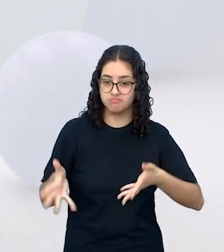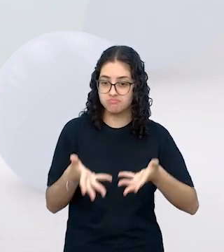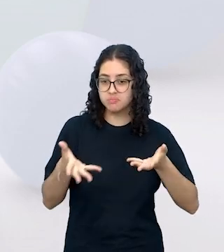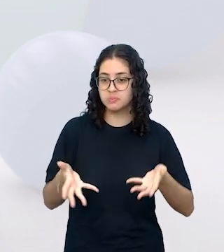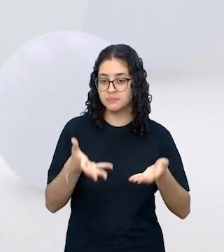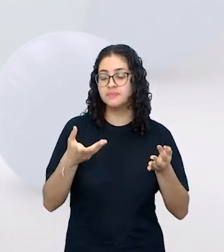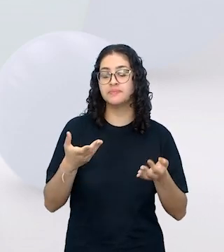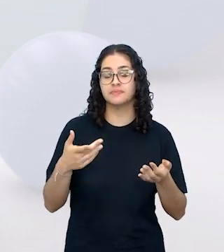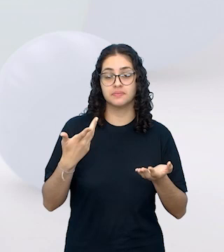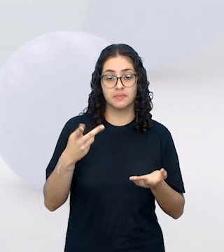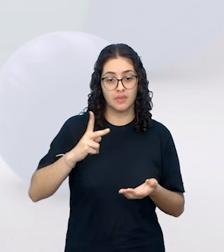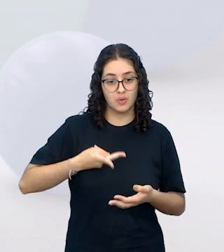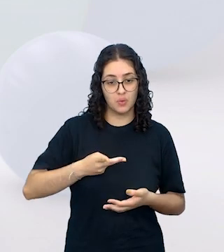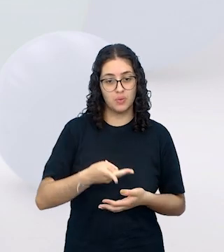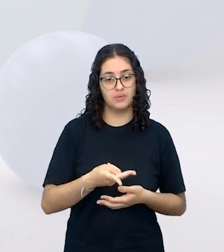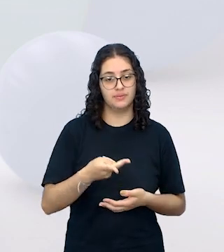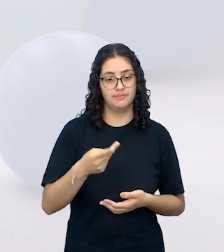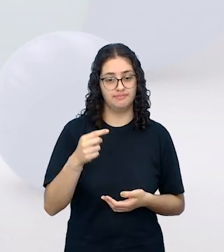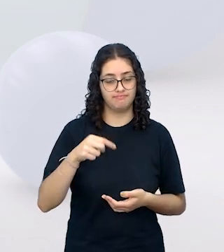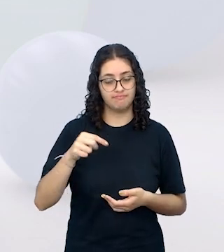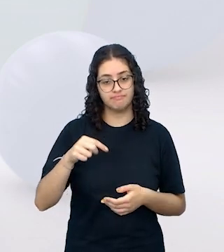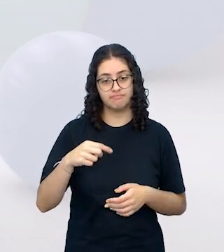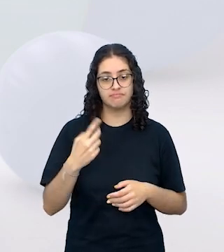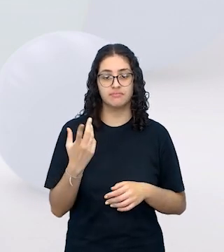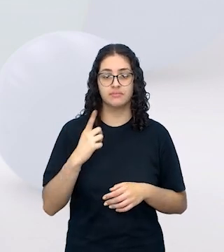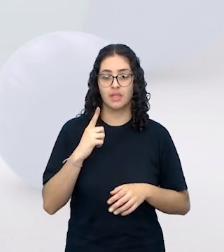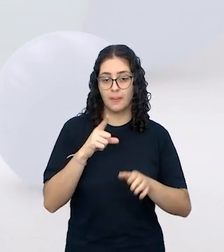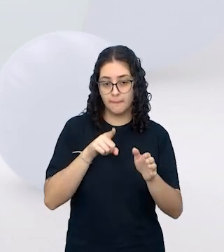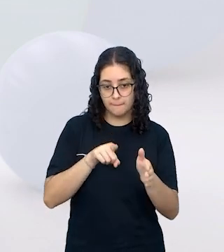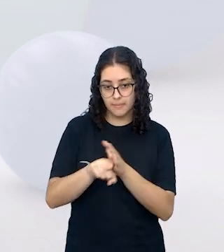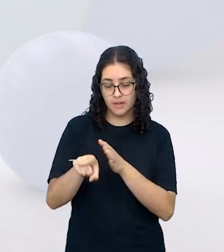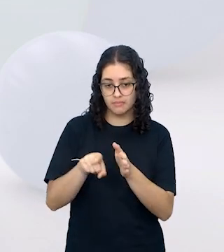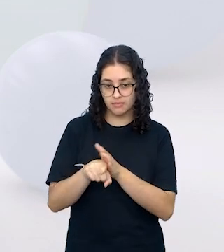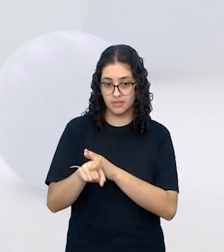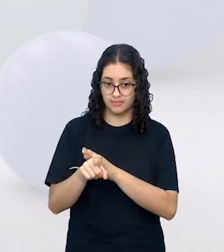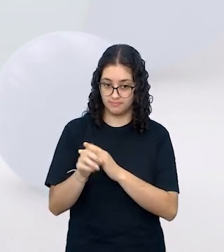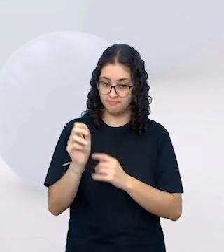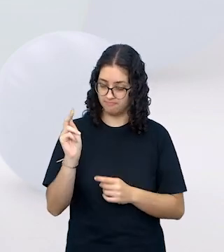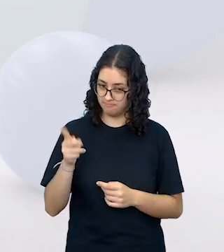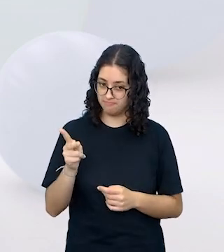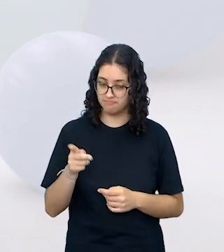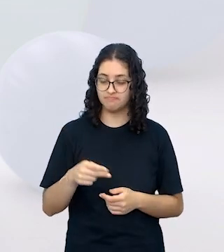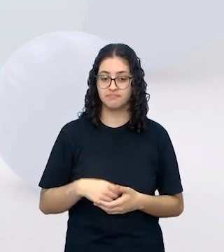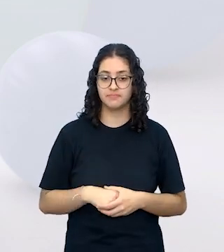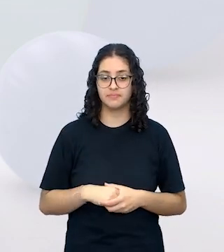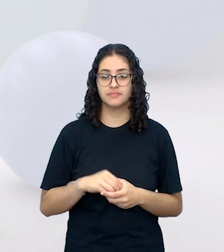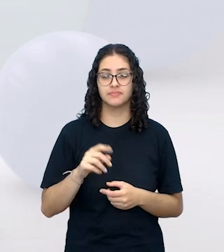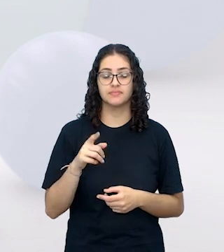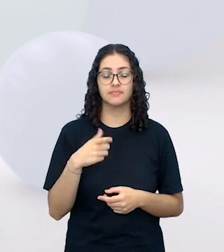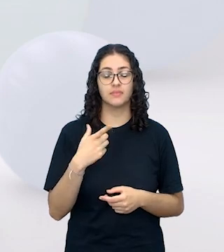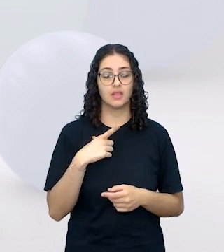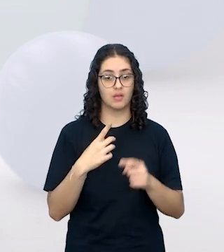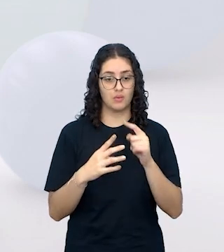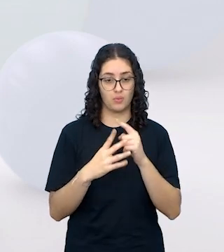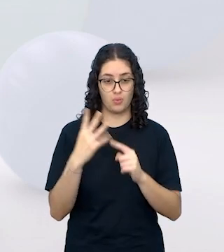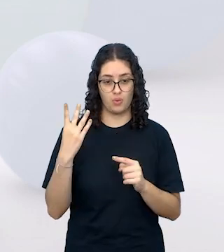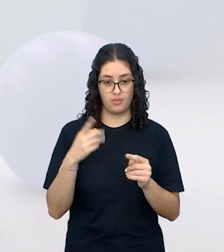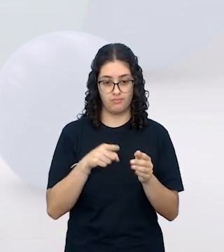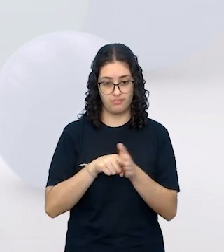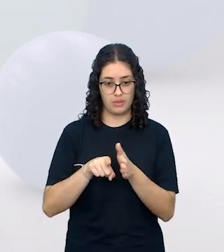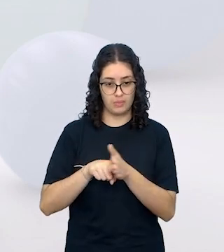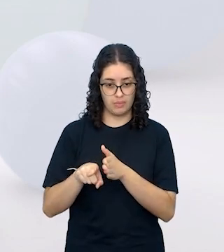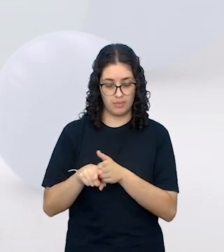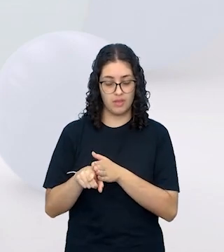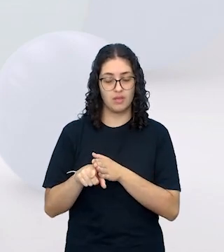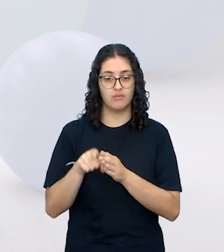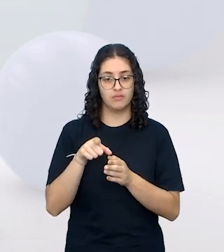dar continuidade já partindo para algumas perguntas, né, Kimi? Pelo menos aí são 4 questões aí que nós